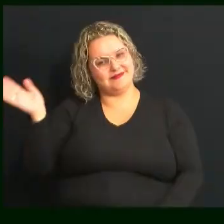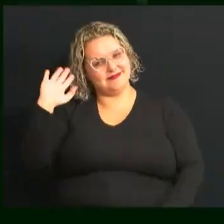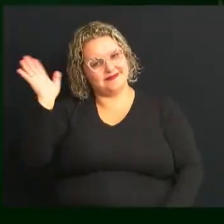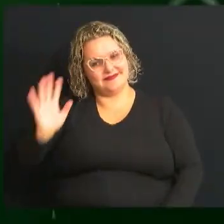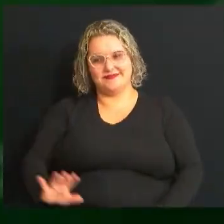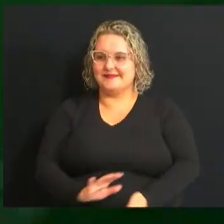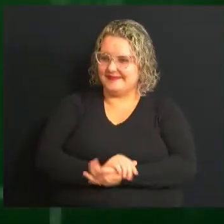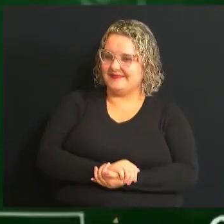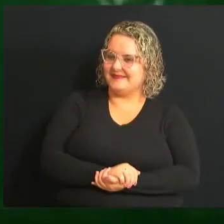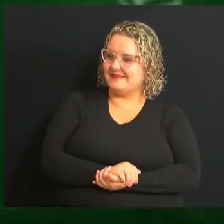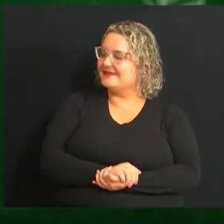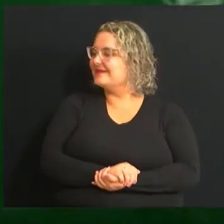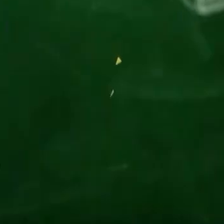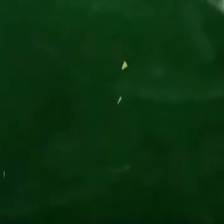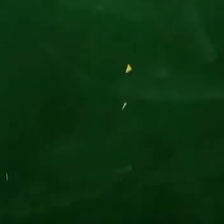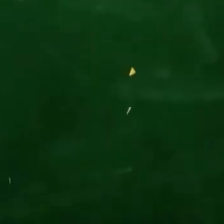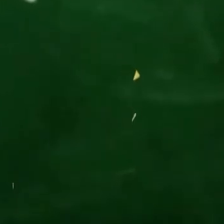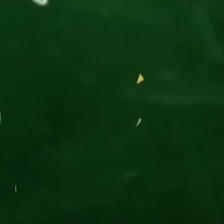Tchau.